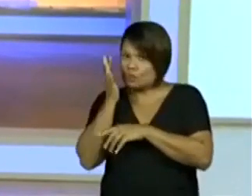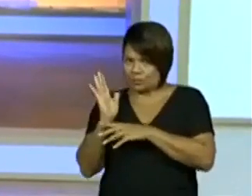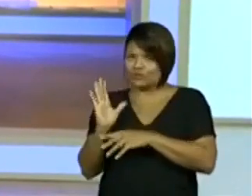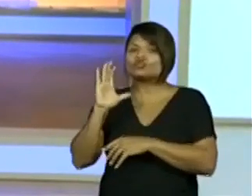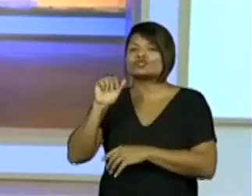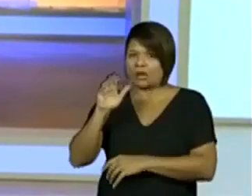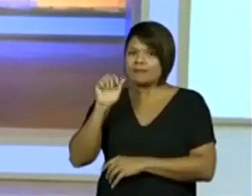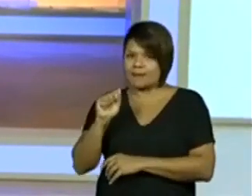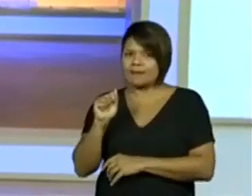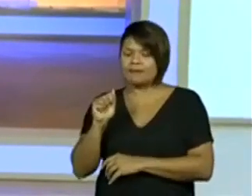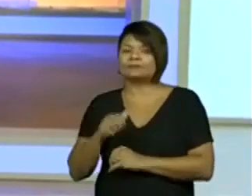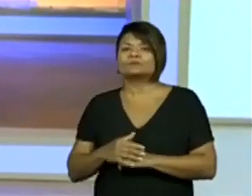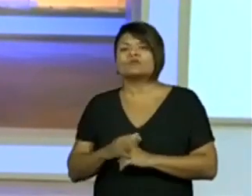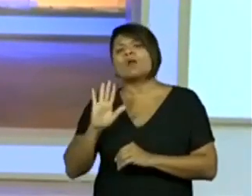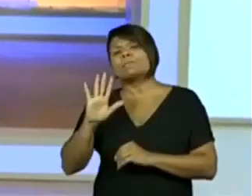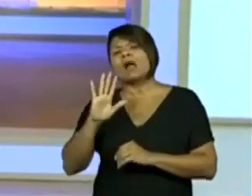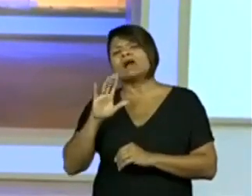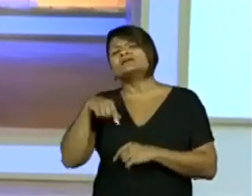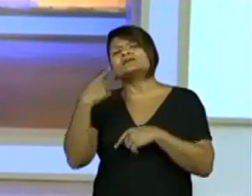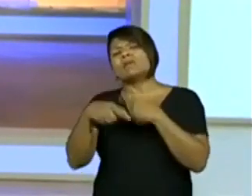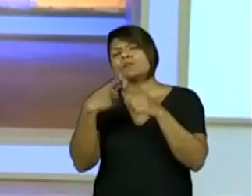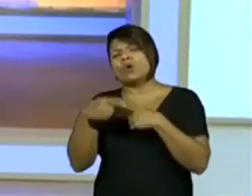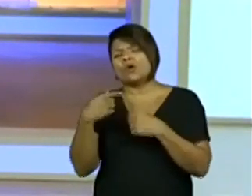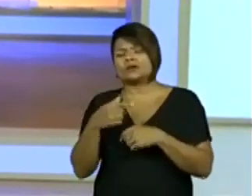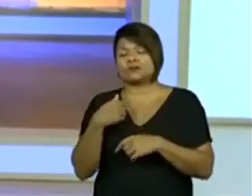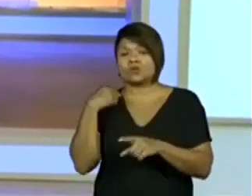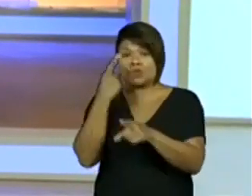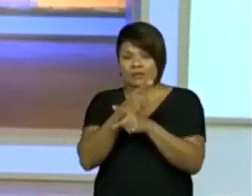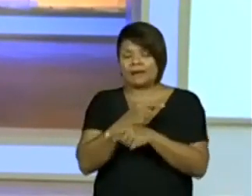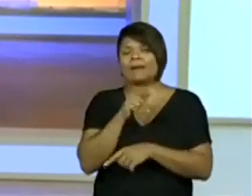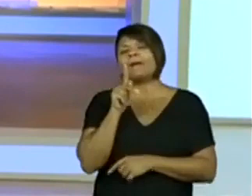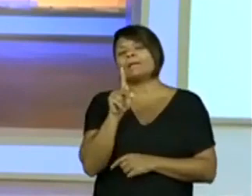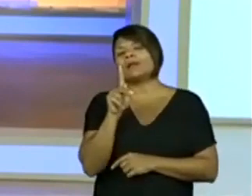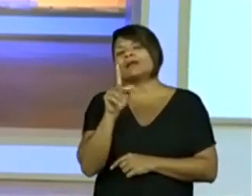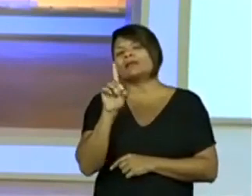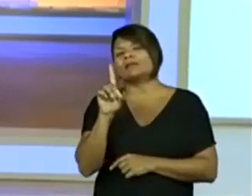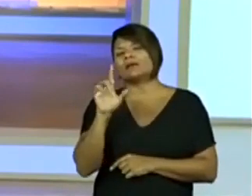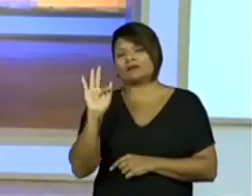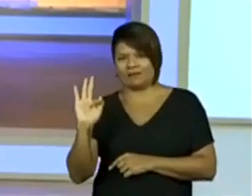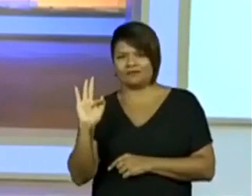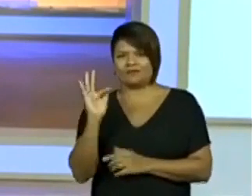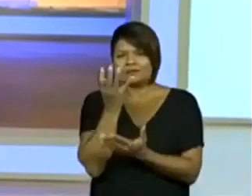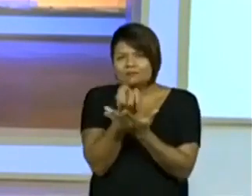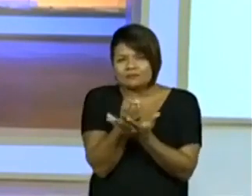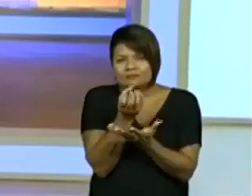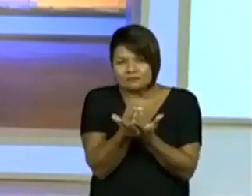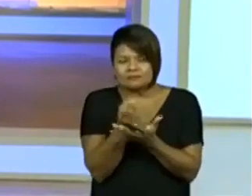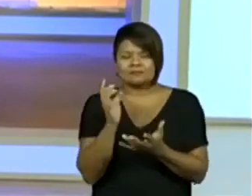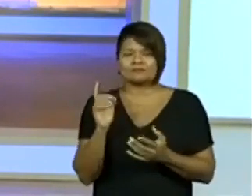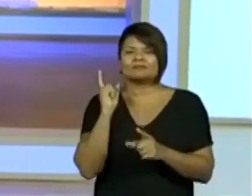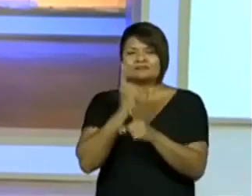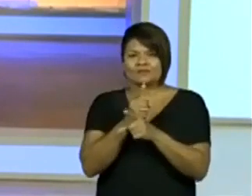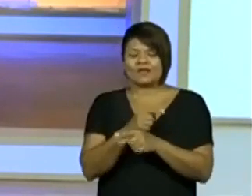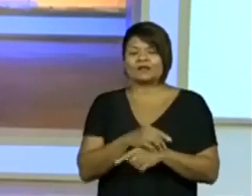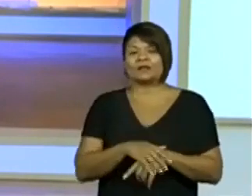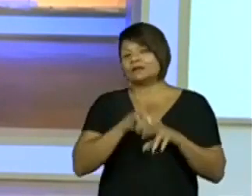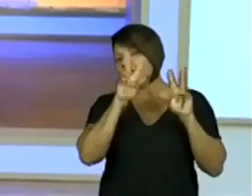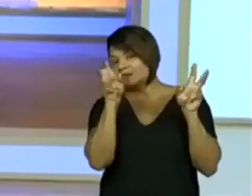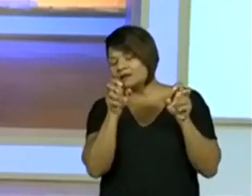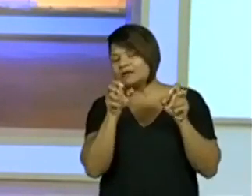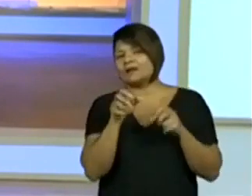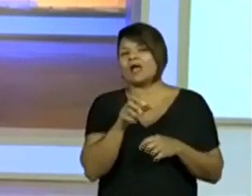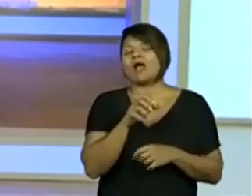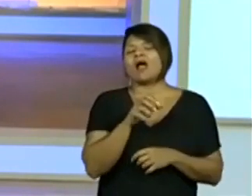mas eu encontrei, muito tempo depois, um PDF, né, dessa história, chamado A Voz